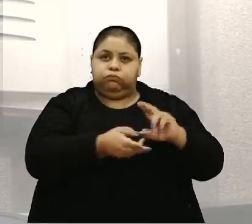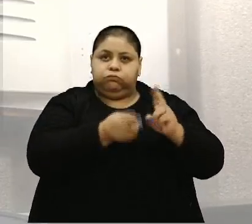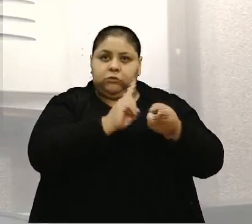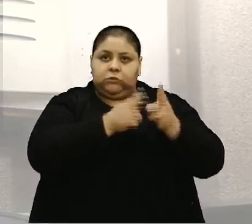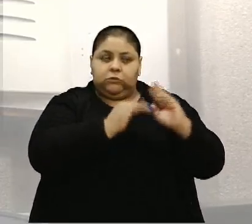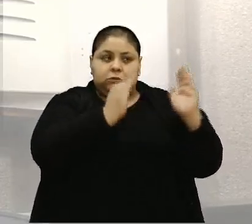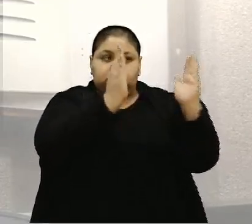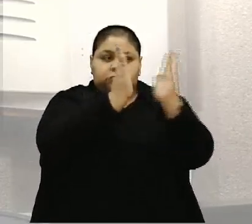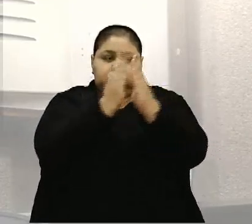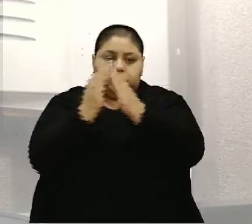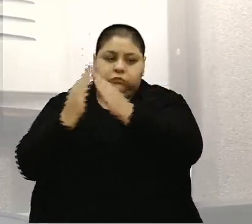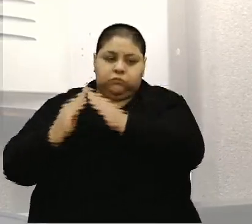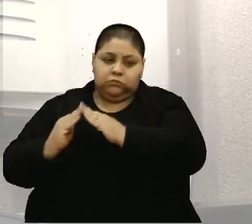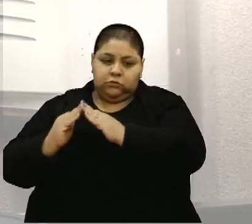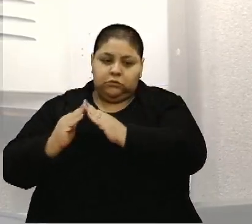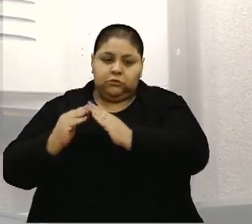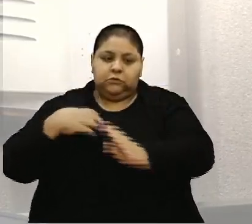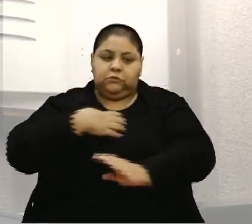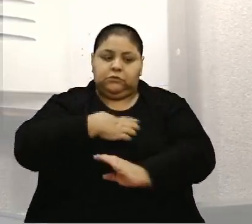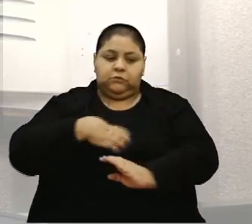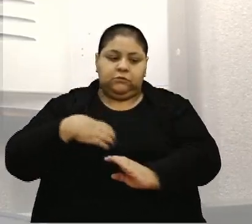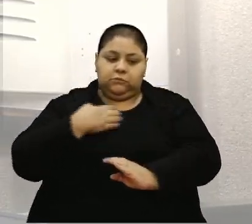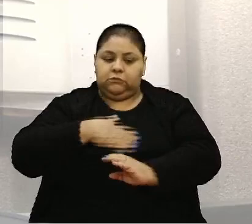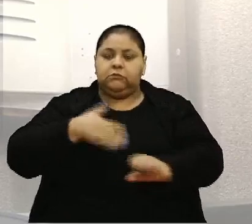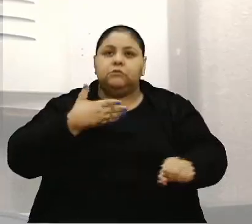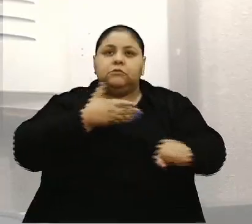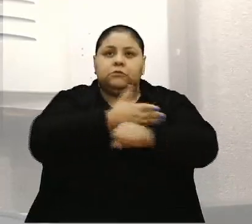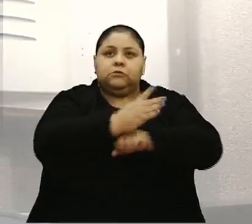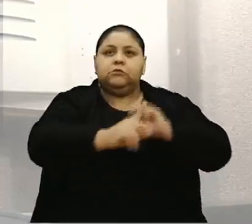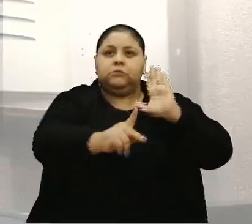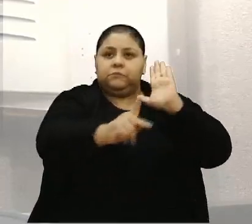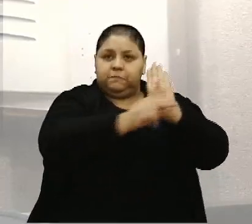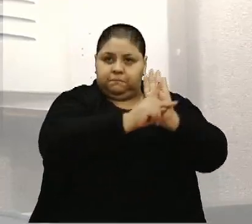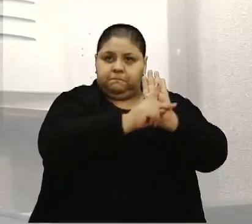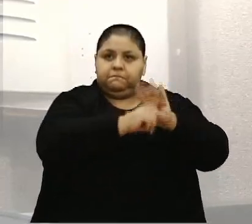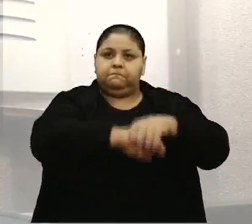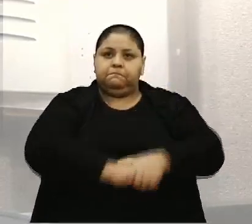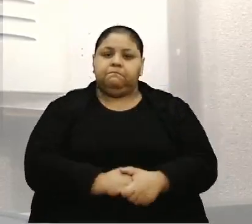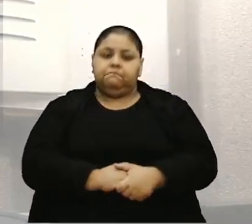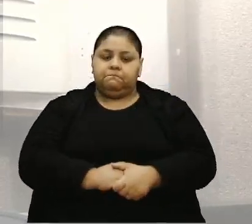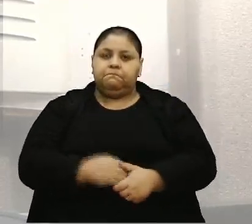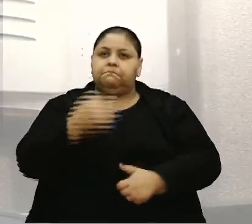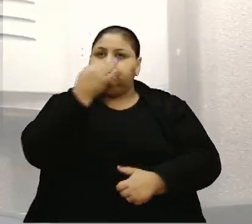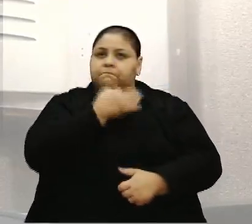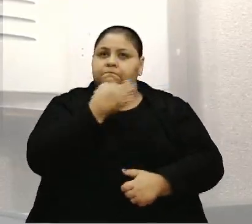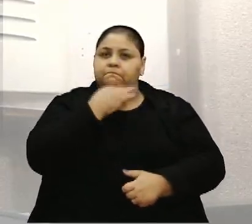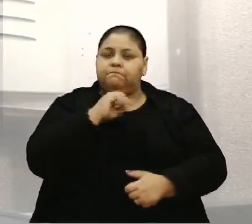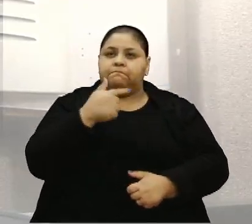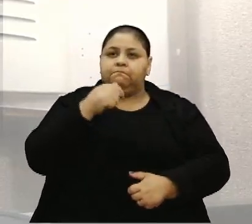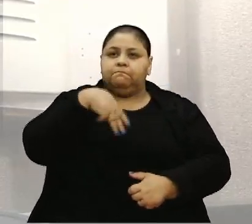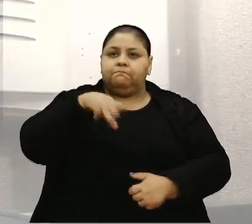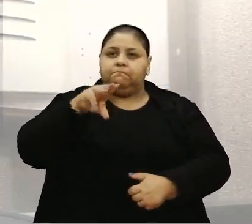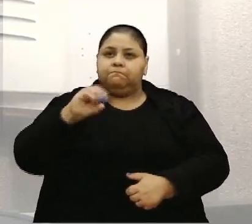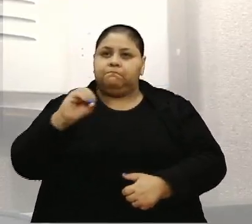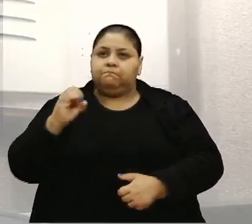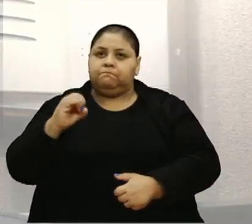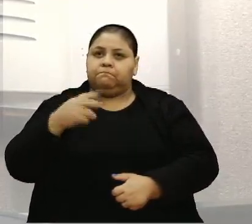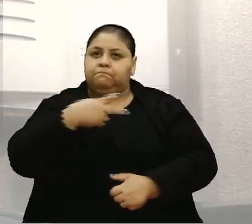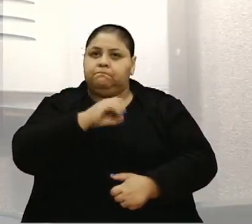e Habitação se manifesta de forma favorável à aprovação deste projeto. Caxias Sul, 7 de maio de